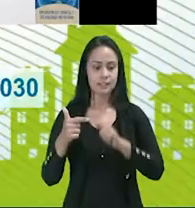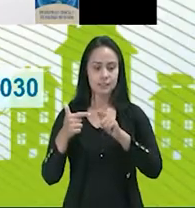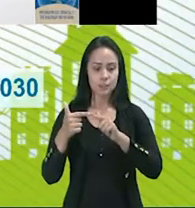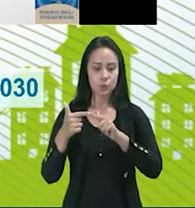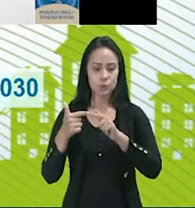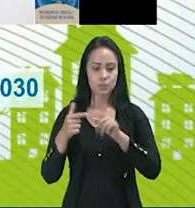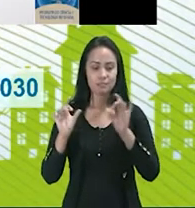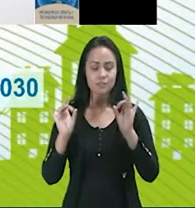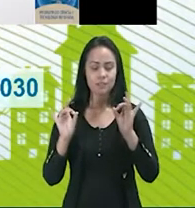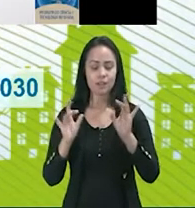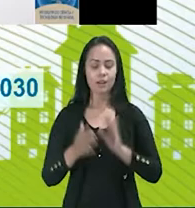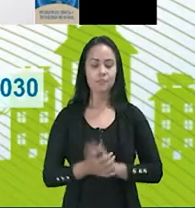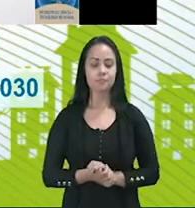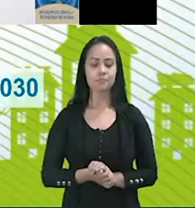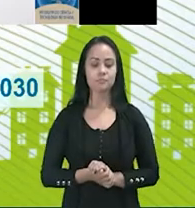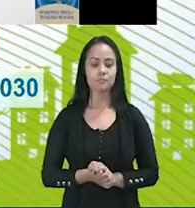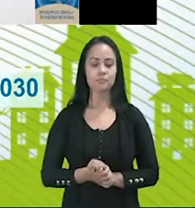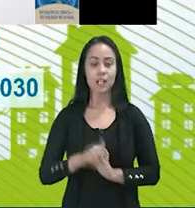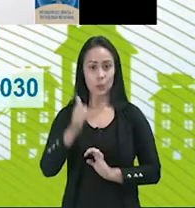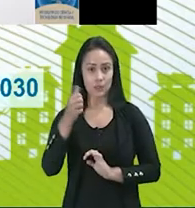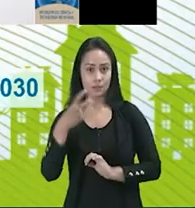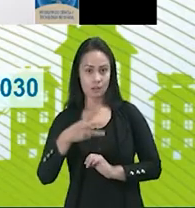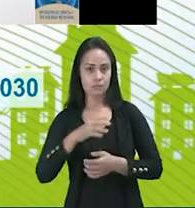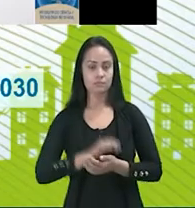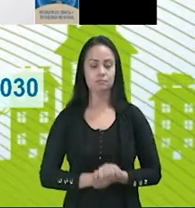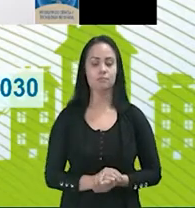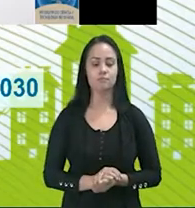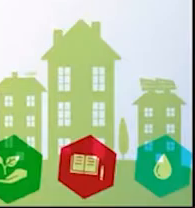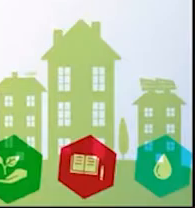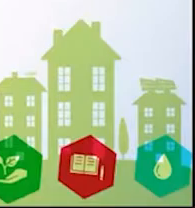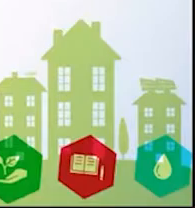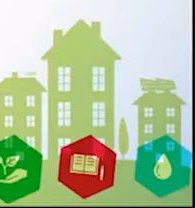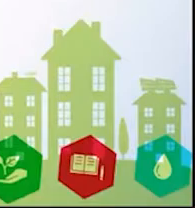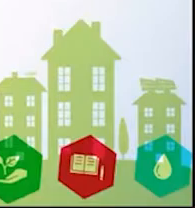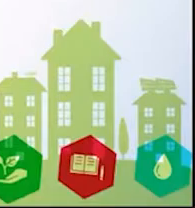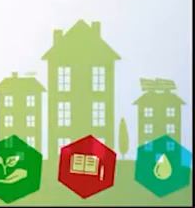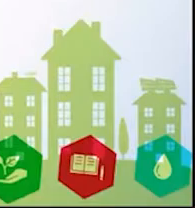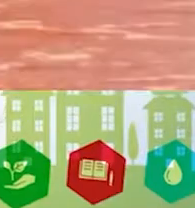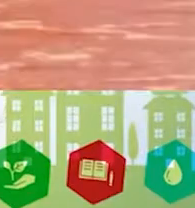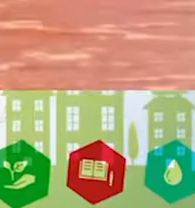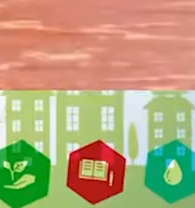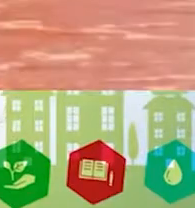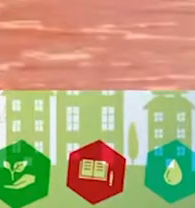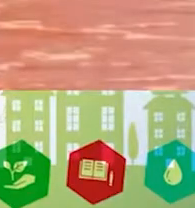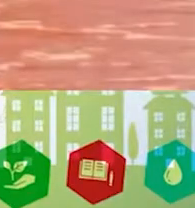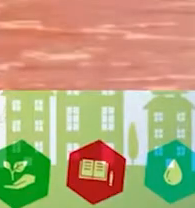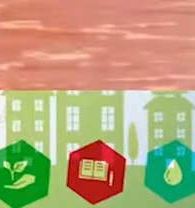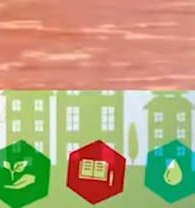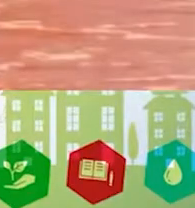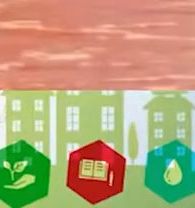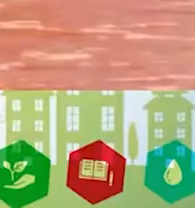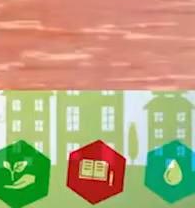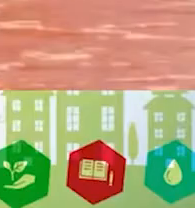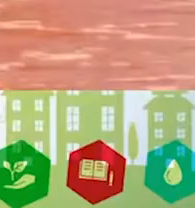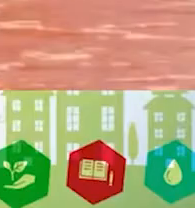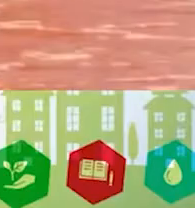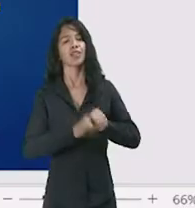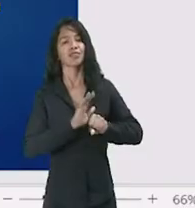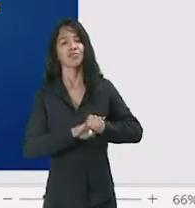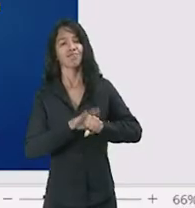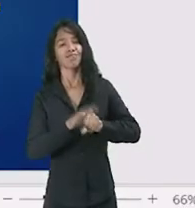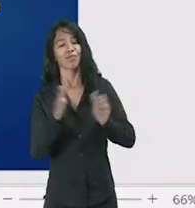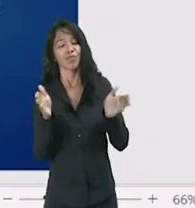Unidas com a intenção de promover o desenvolvimento sustentável, erradicar a pobreza e garantir vida digna para